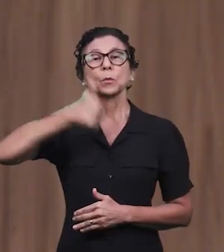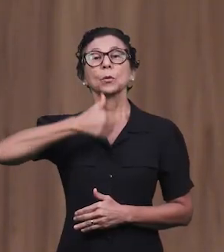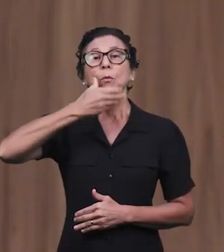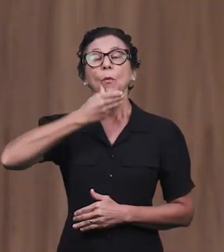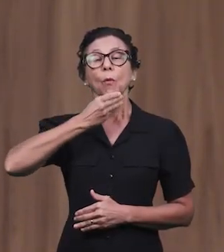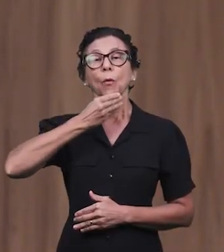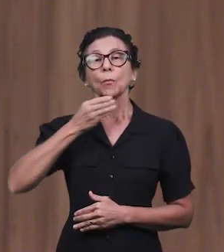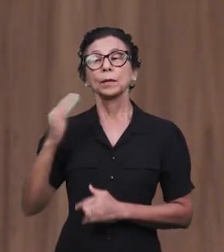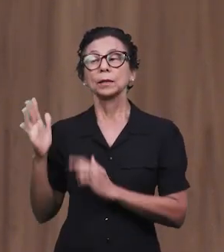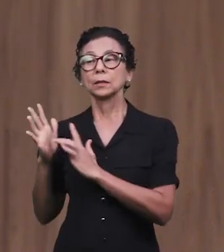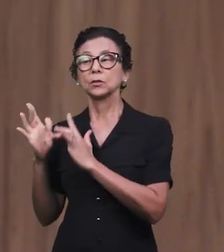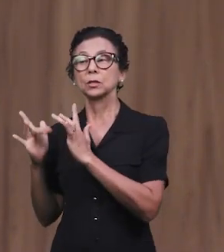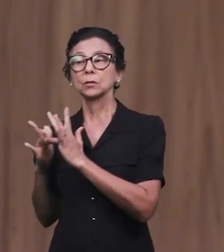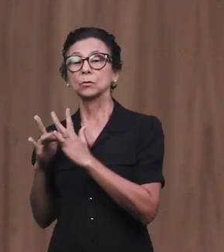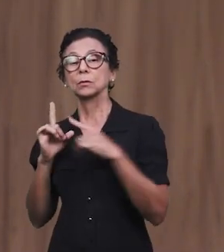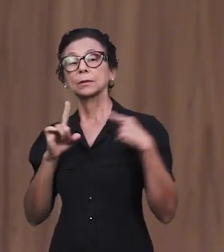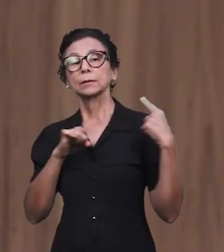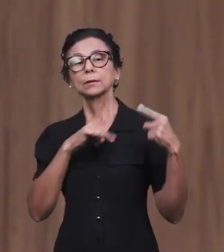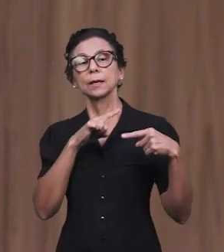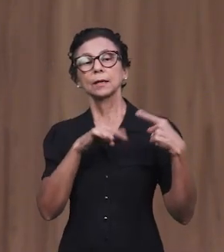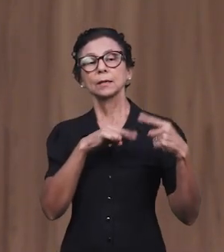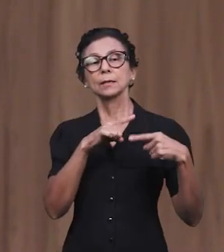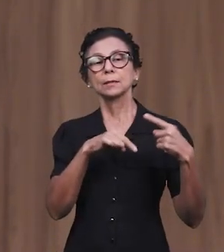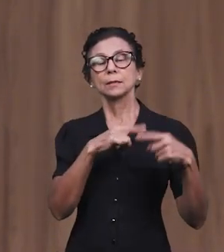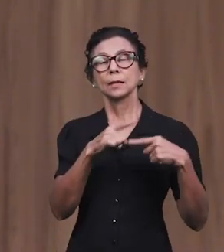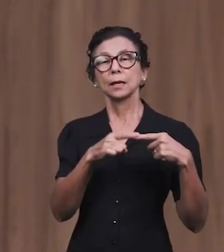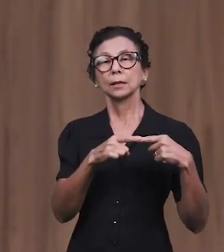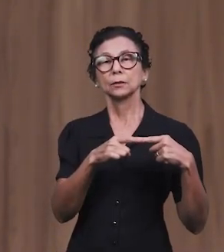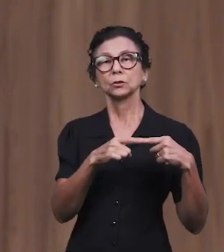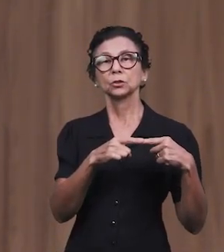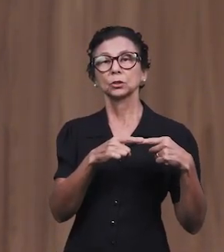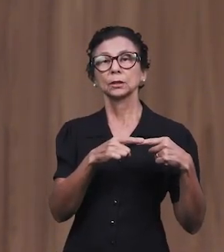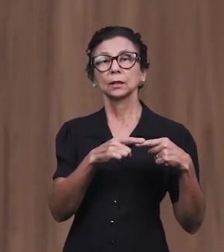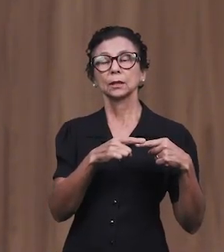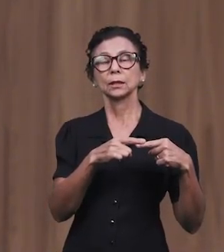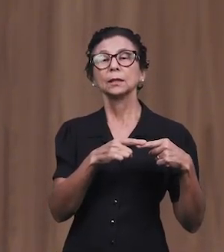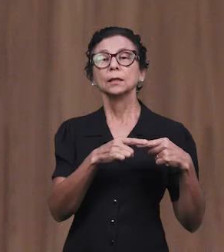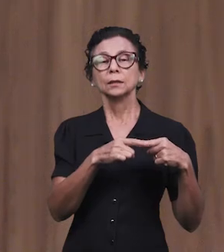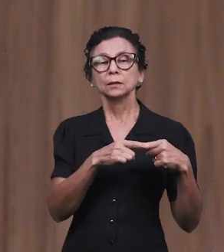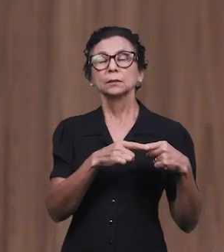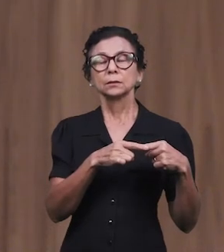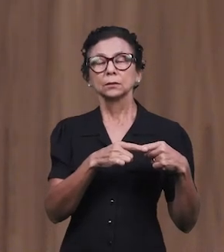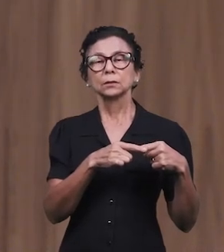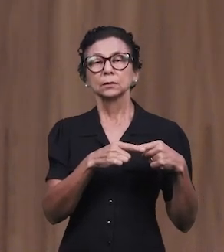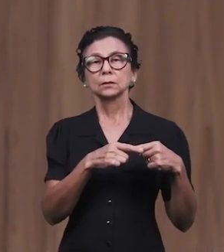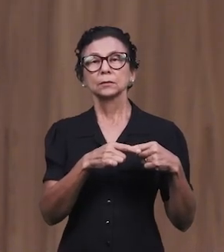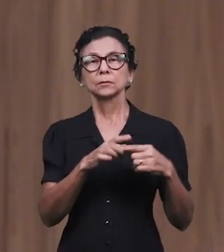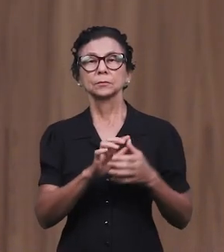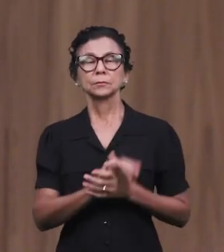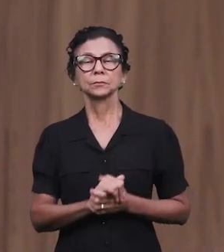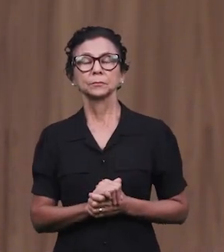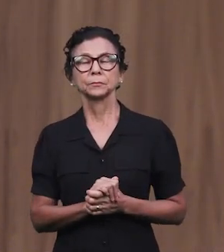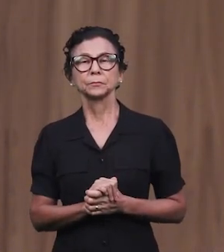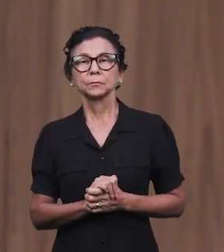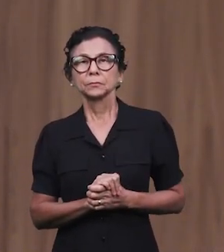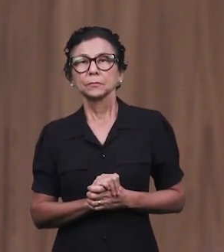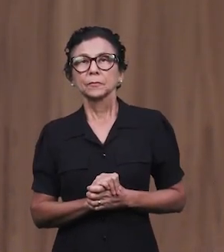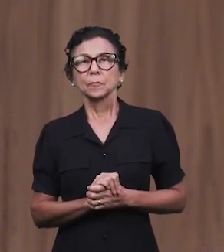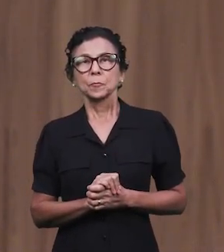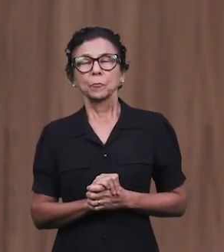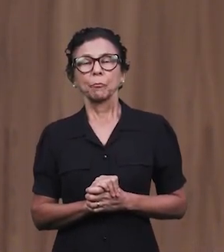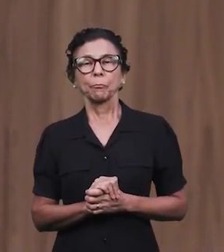dele, estava se identificando com toda a humanidade. Ao mesmo tempo, o fim